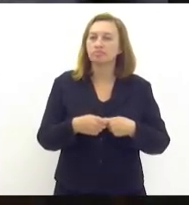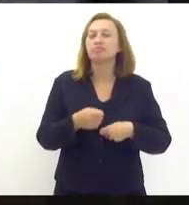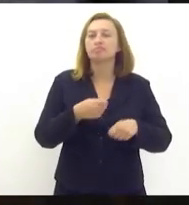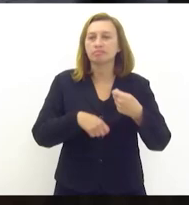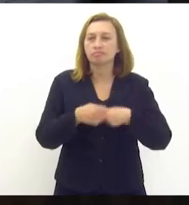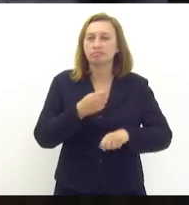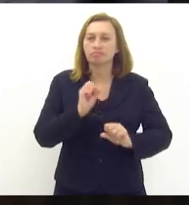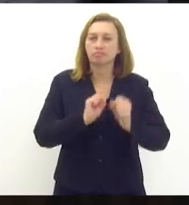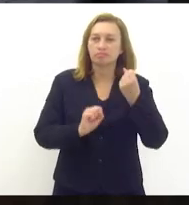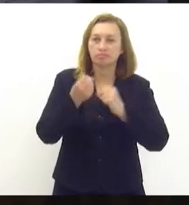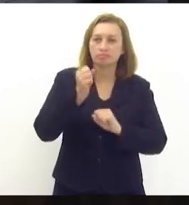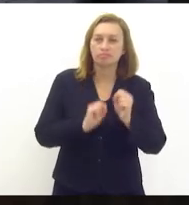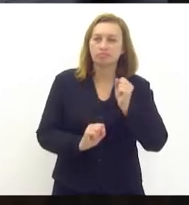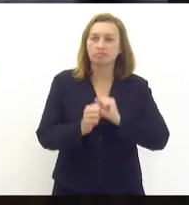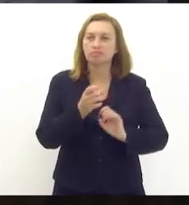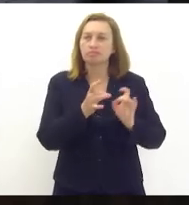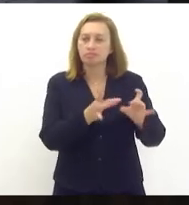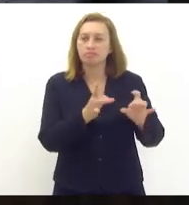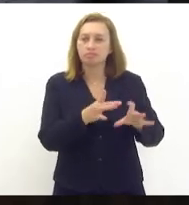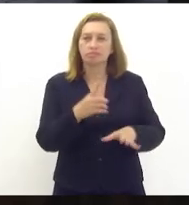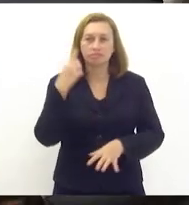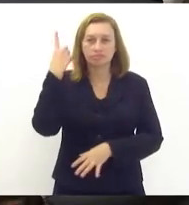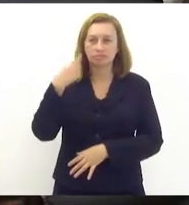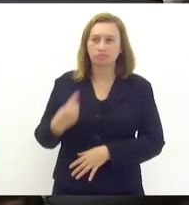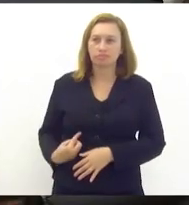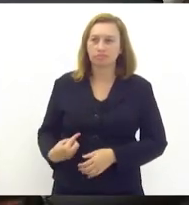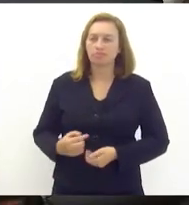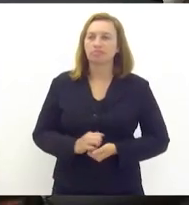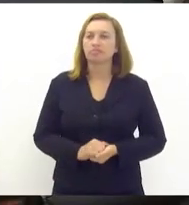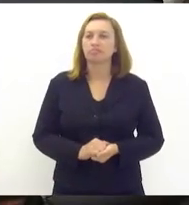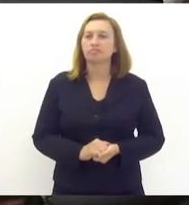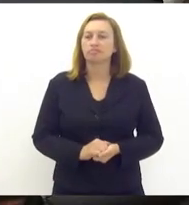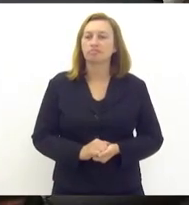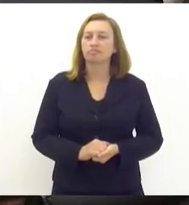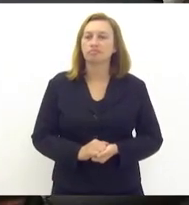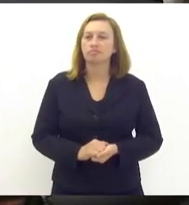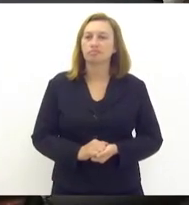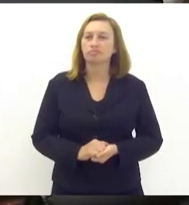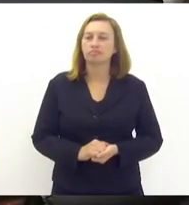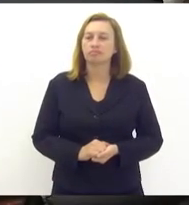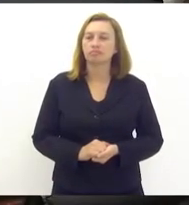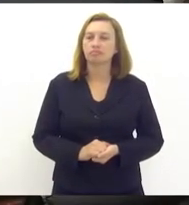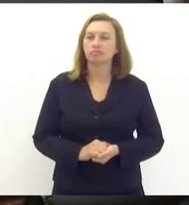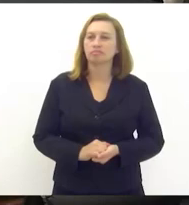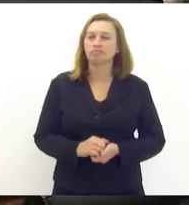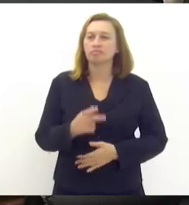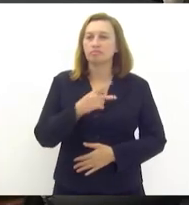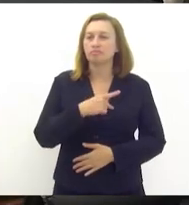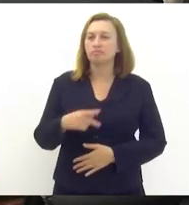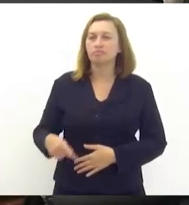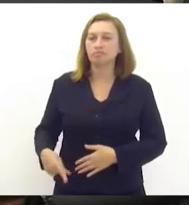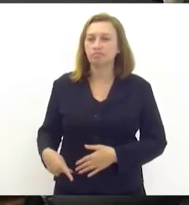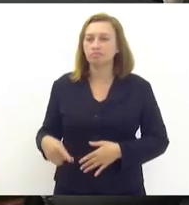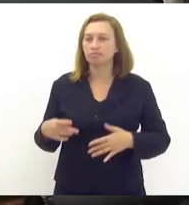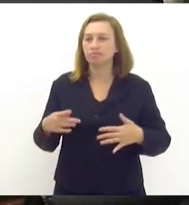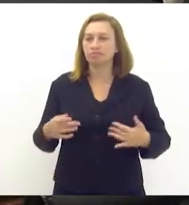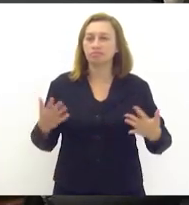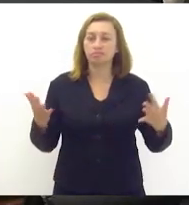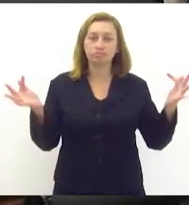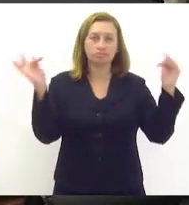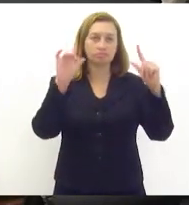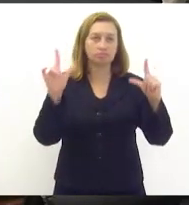economia Indústria e Comércio Dani Balbi Presidente é com muita felicidade